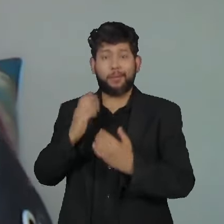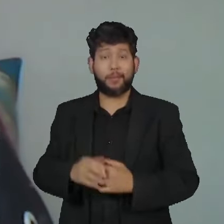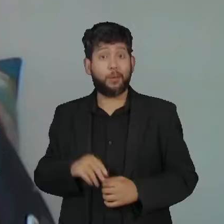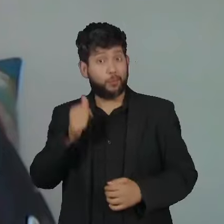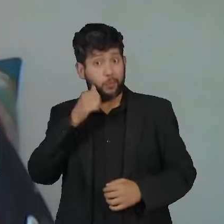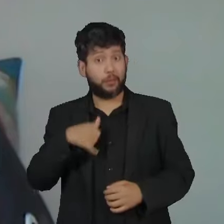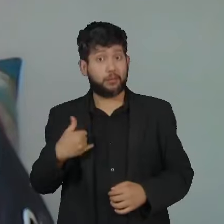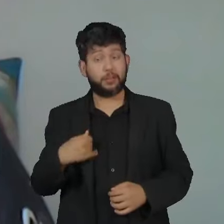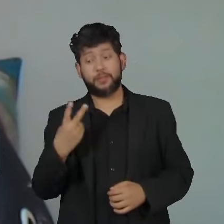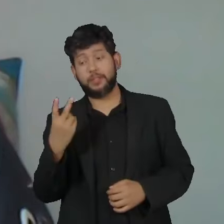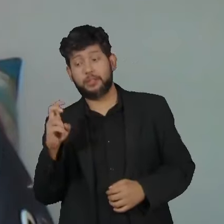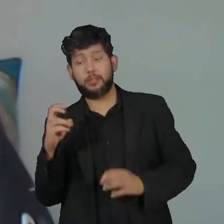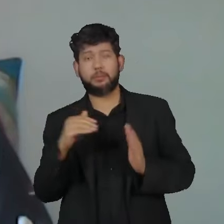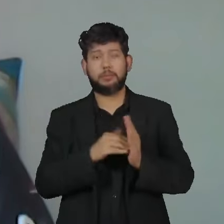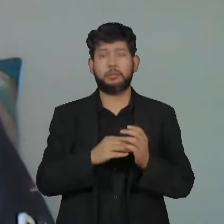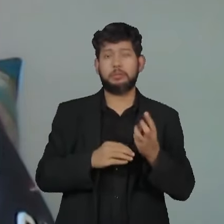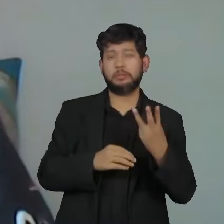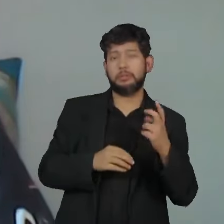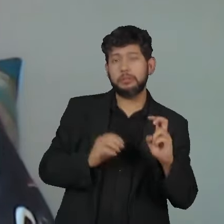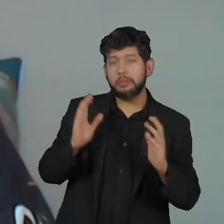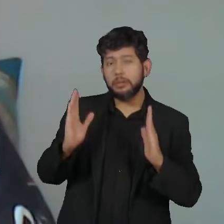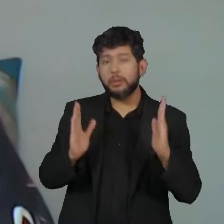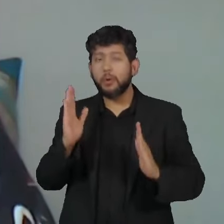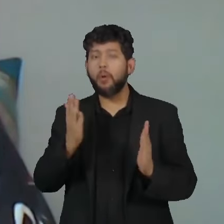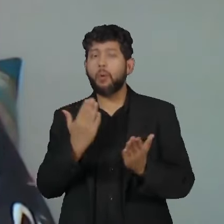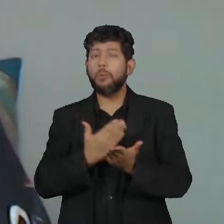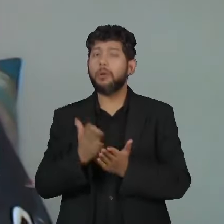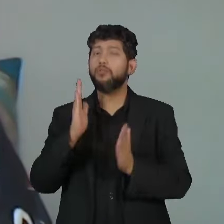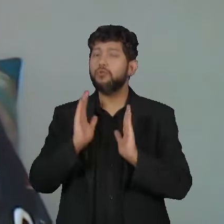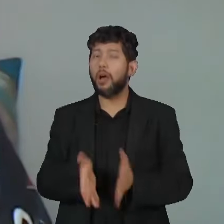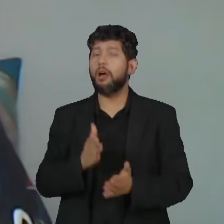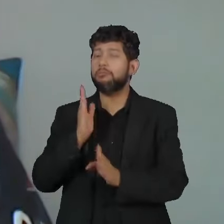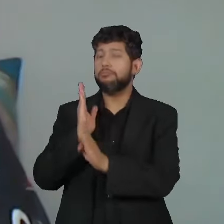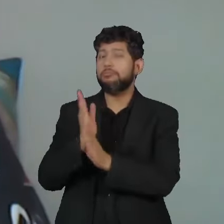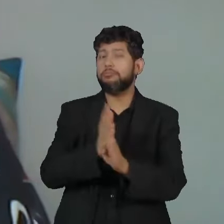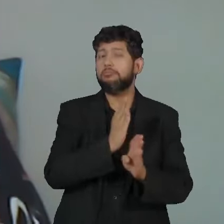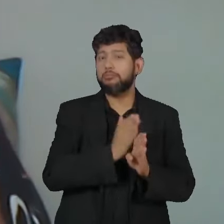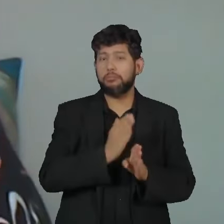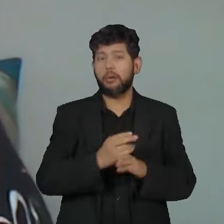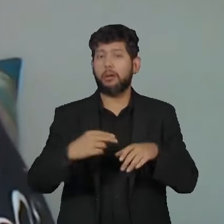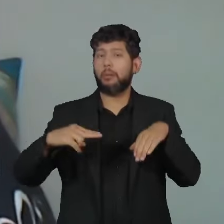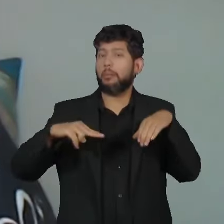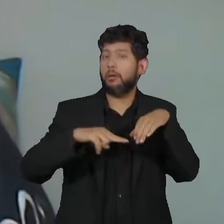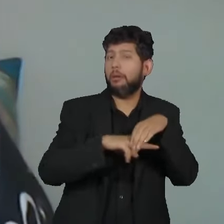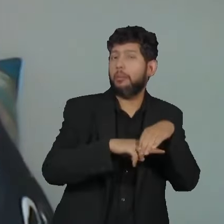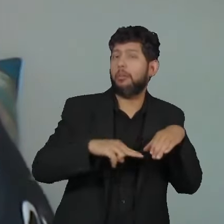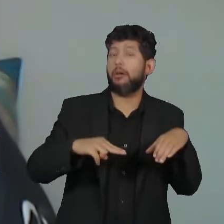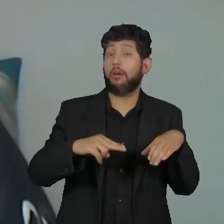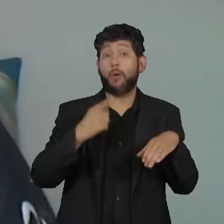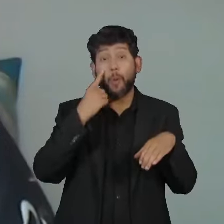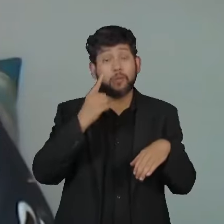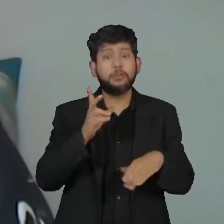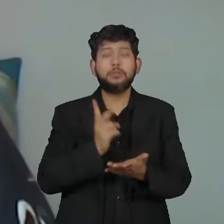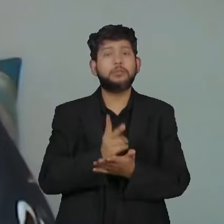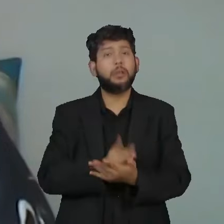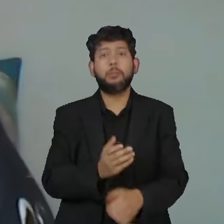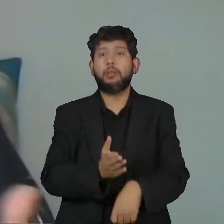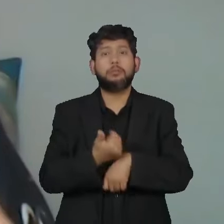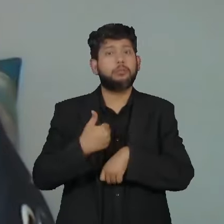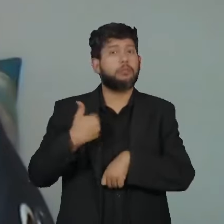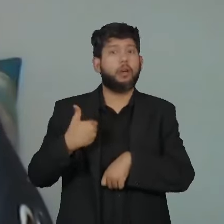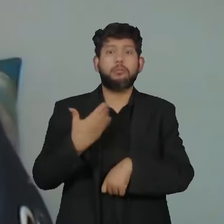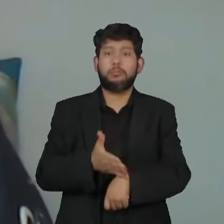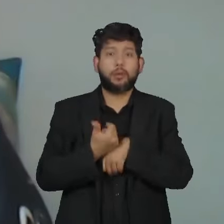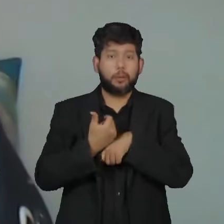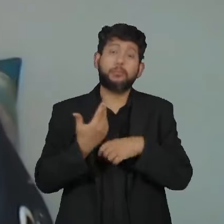aos 35 anos, a gente começa a fazer o diagnóstico, temos visto cada vez mais precocemente, porque com